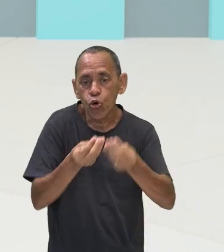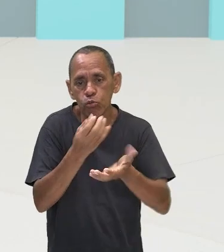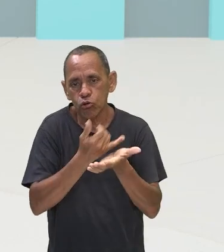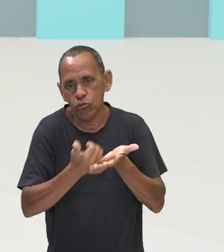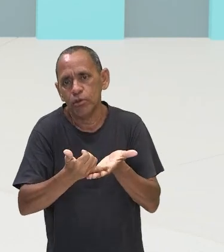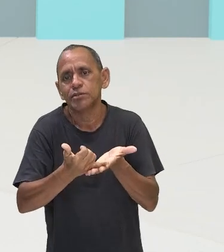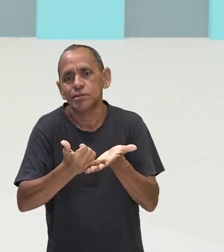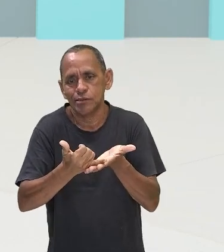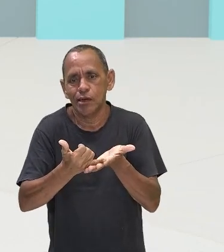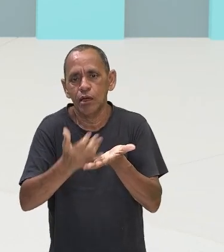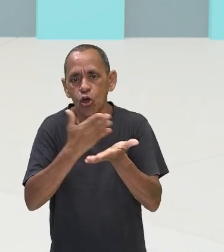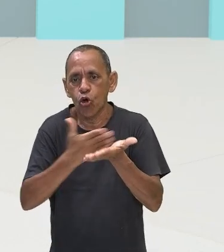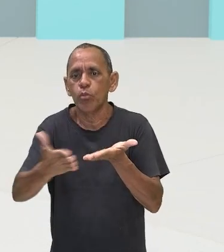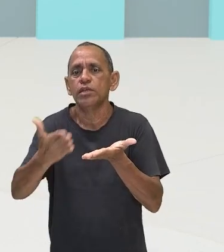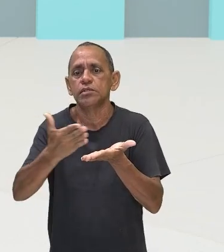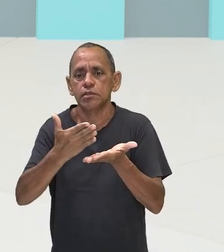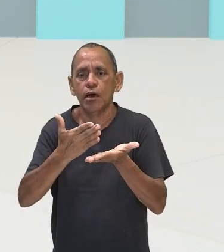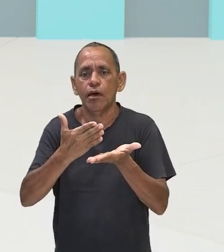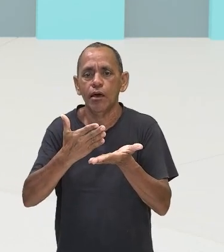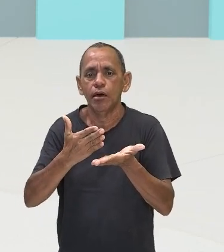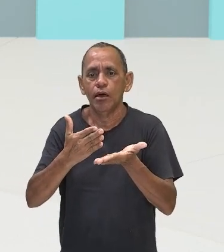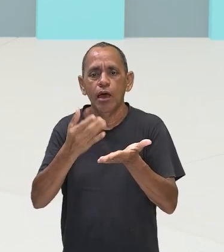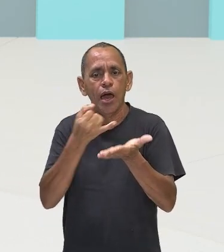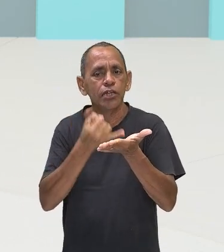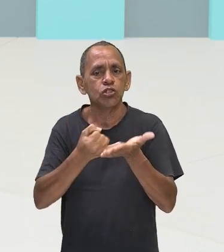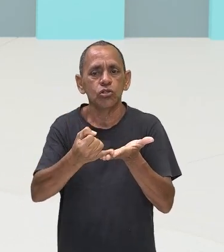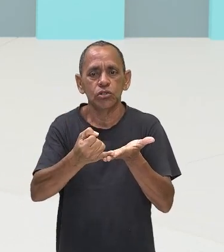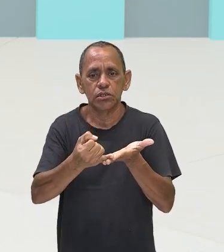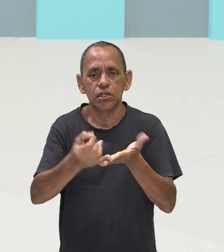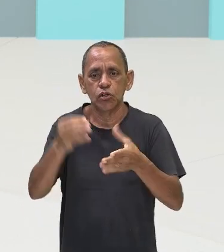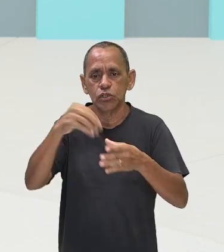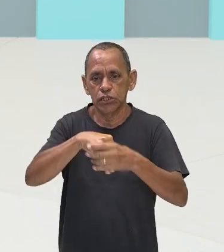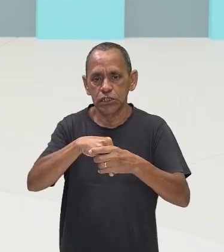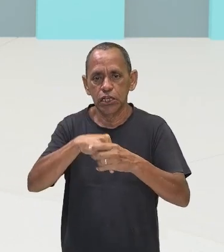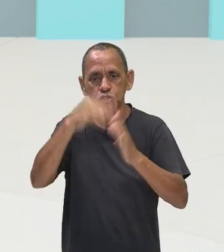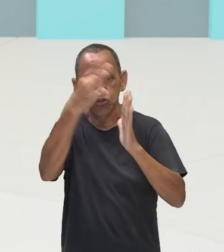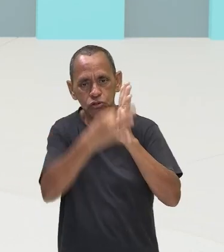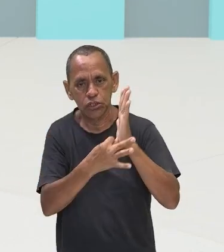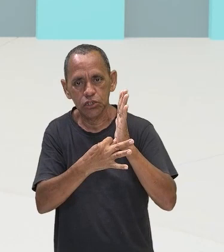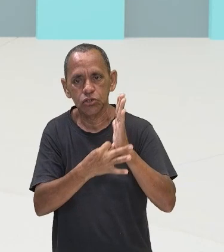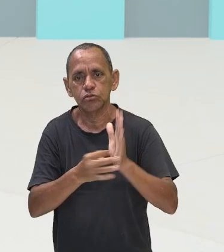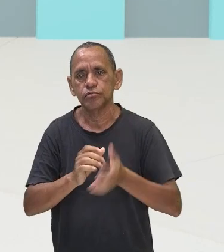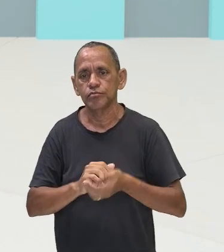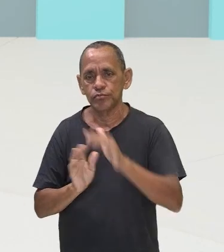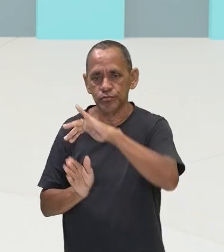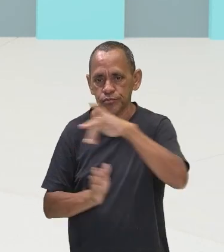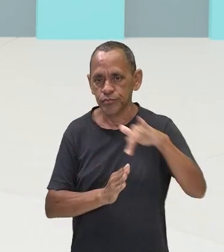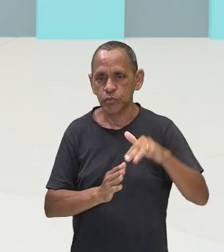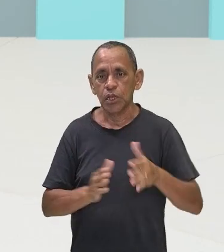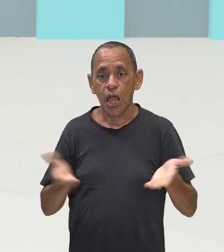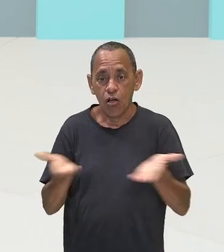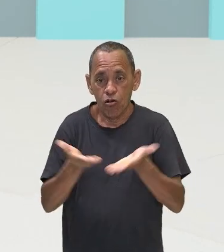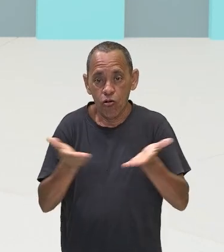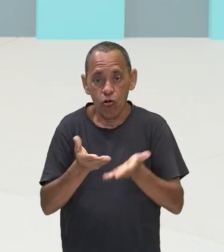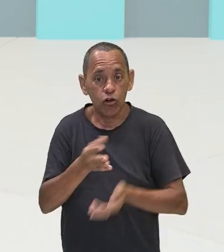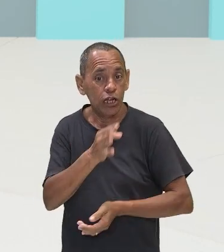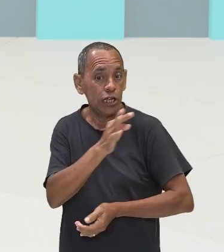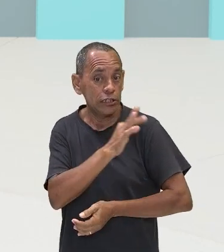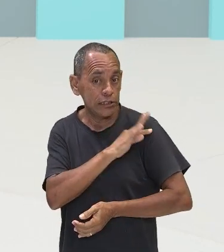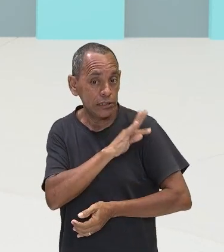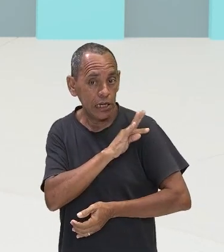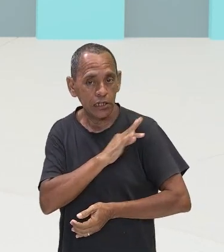introdução. Inclusive, eu acho uma das mais fáceis, tá bom? Agora eu quero que vocês vejam outra técnica comigo, que é a